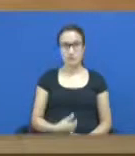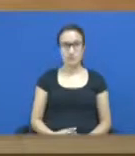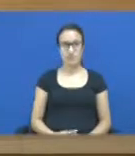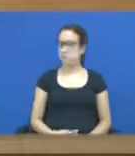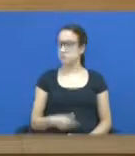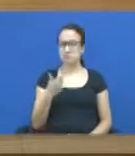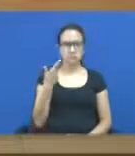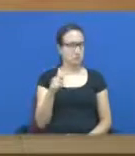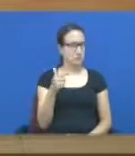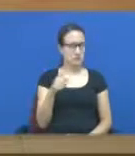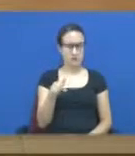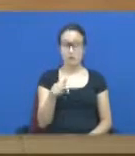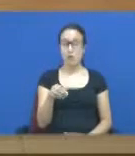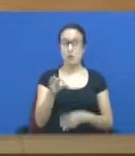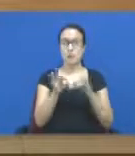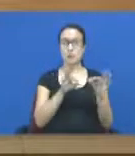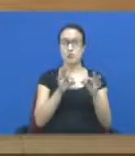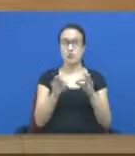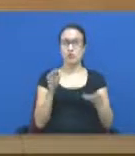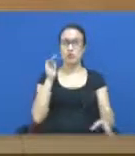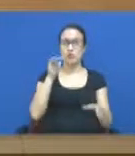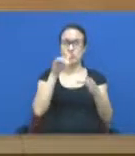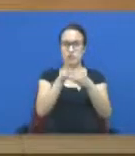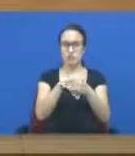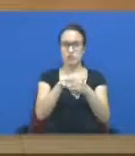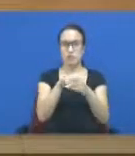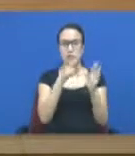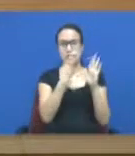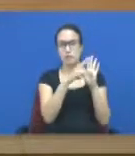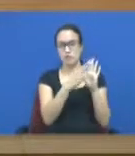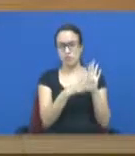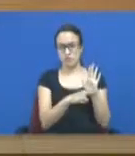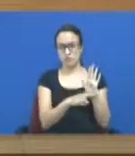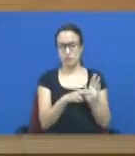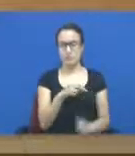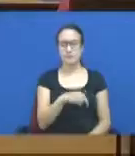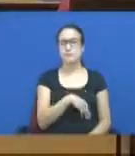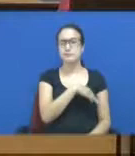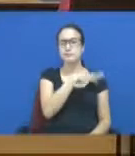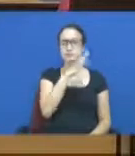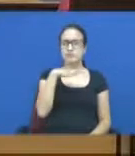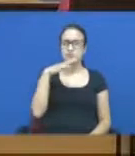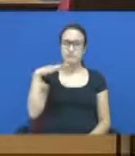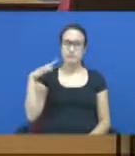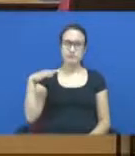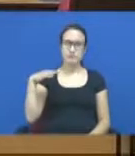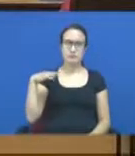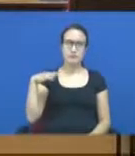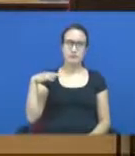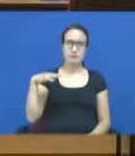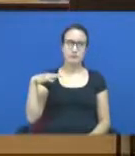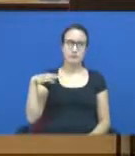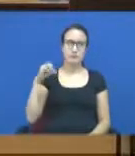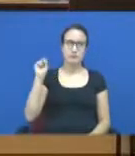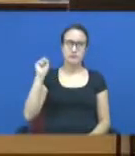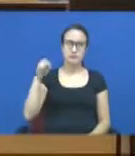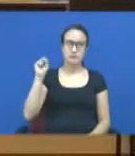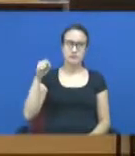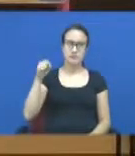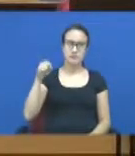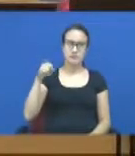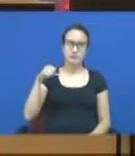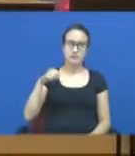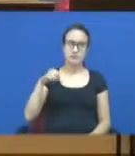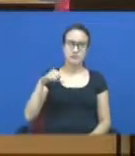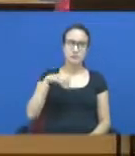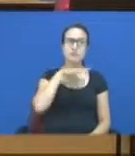Não havendo, o projeto vai à votação e a votação é nominal. Aloísio Andrade. Sim. André